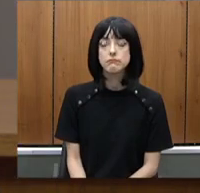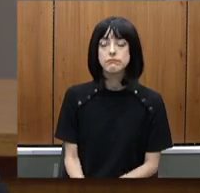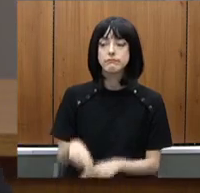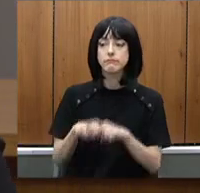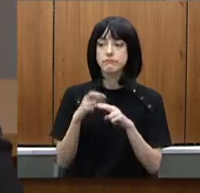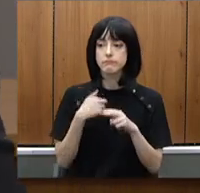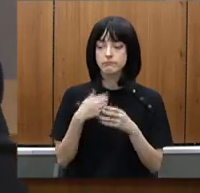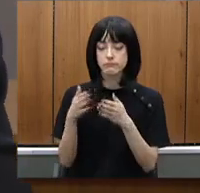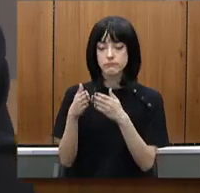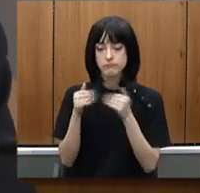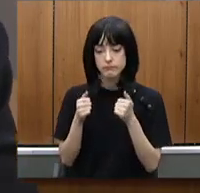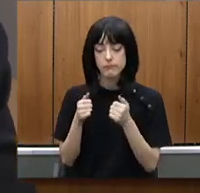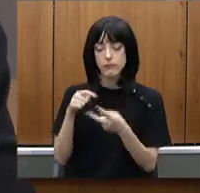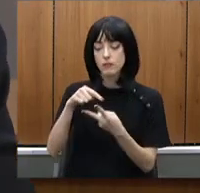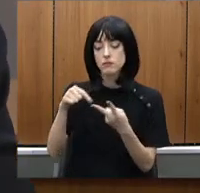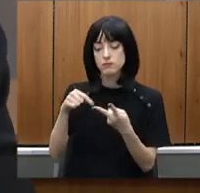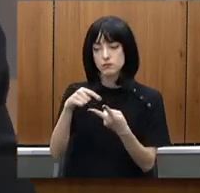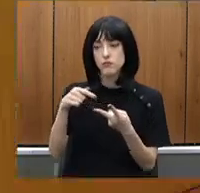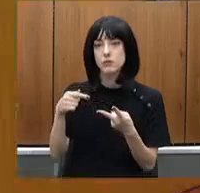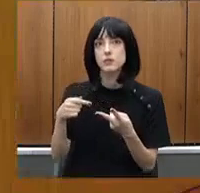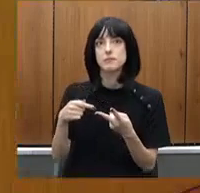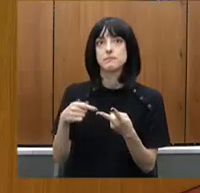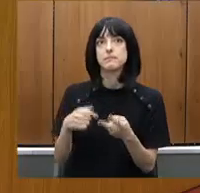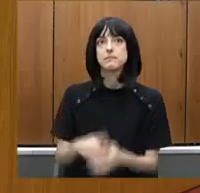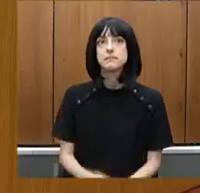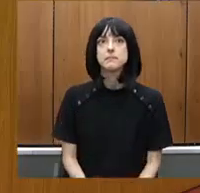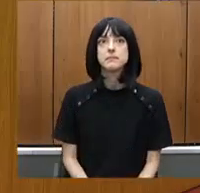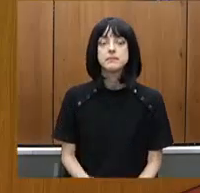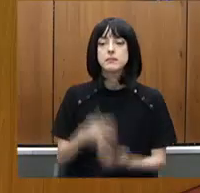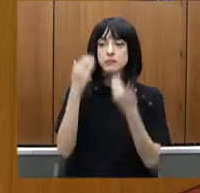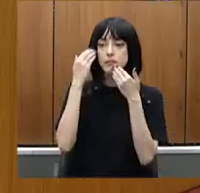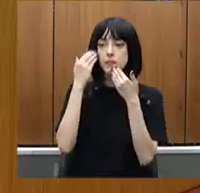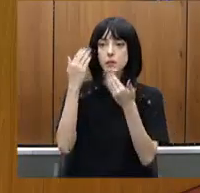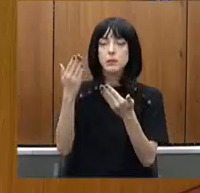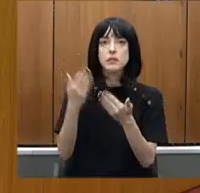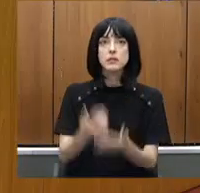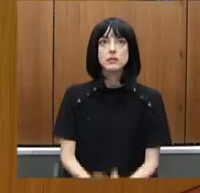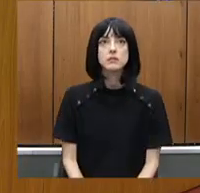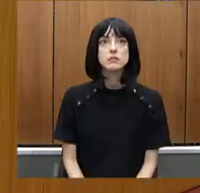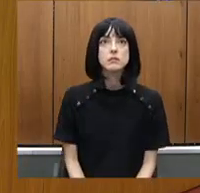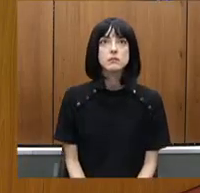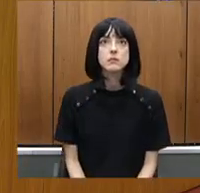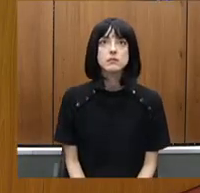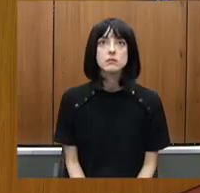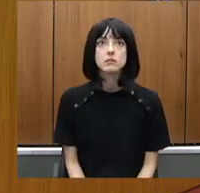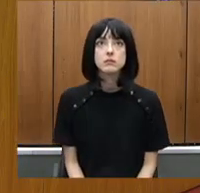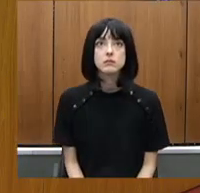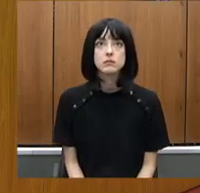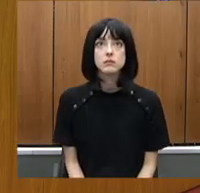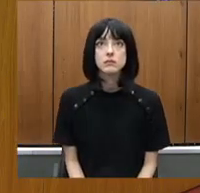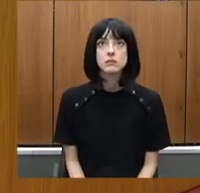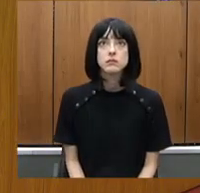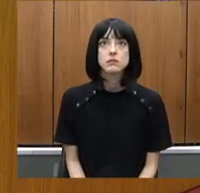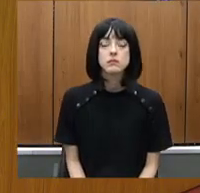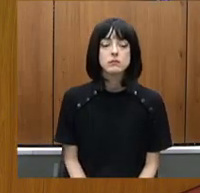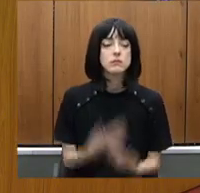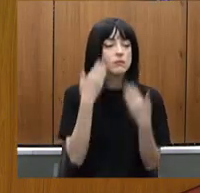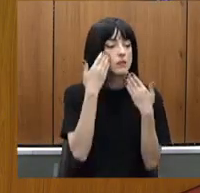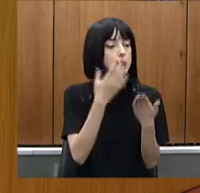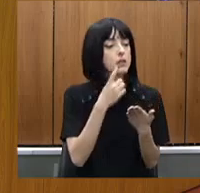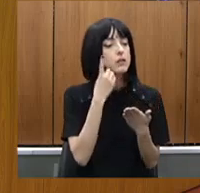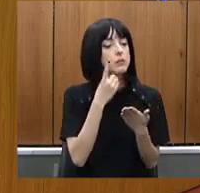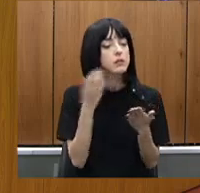na frente dos requerimentos obrigado agradecemos o deputado João Leite passamos a palavra luz Comandante geral Coronel